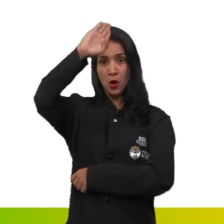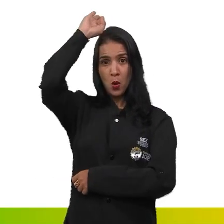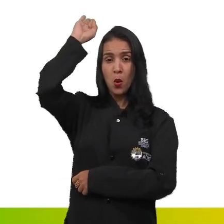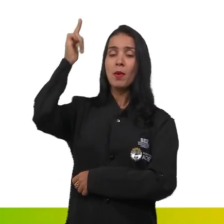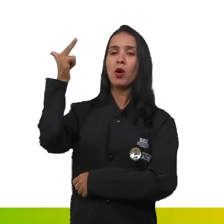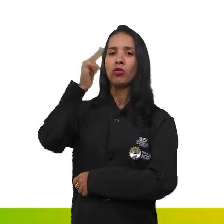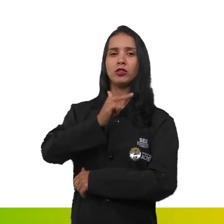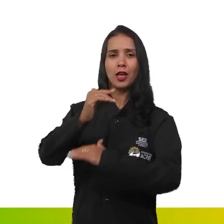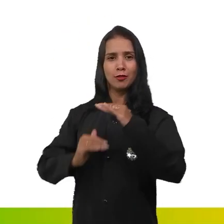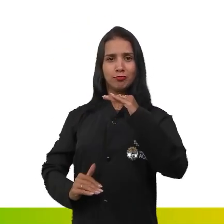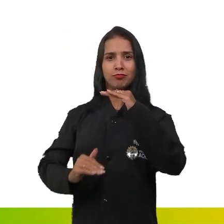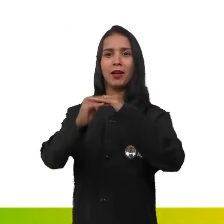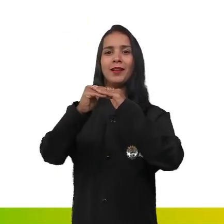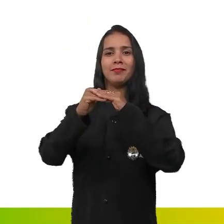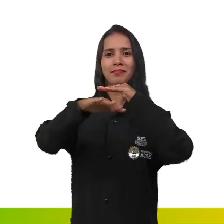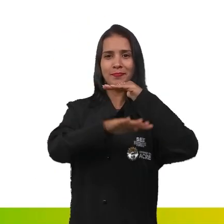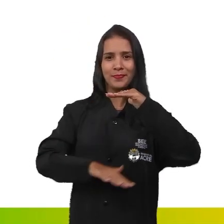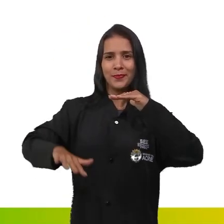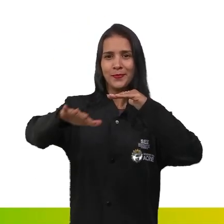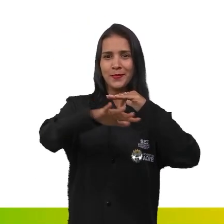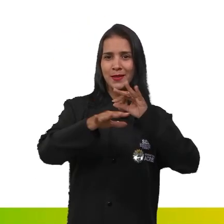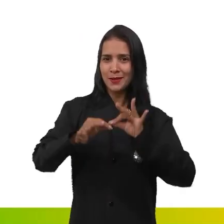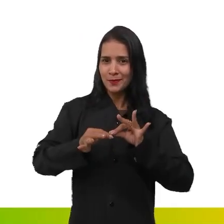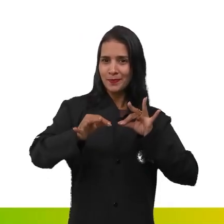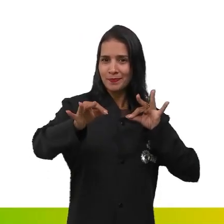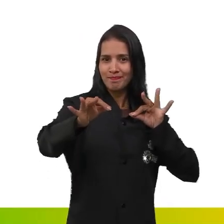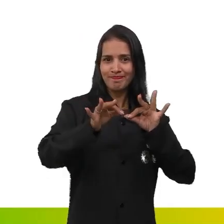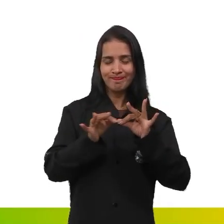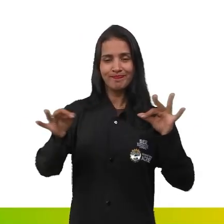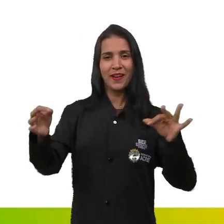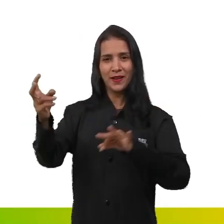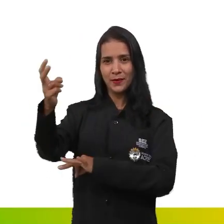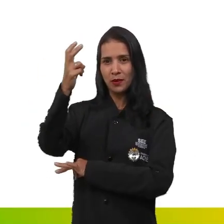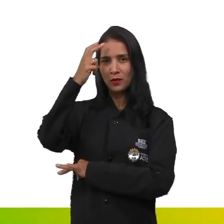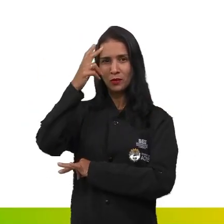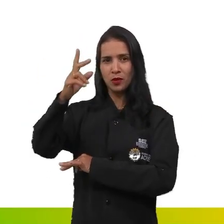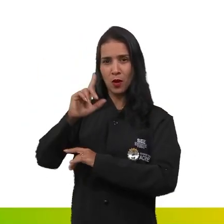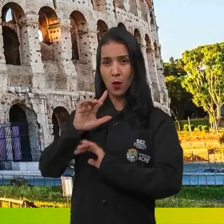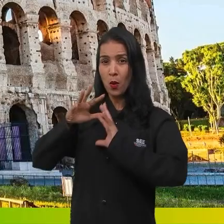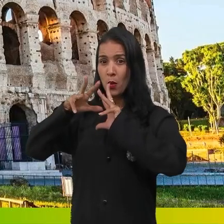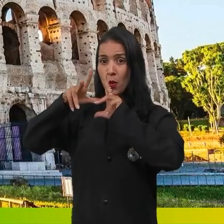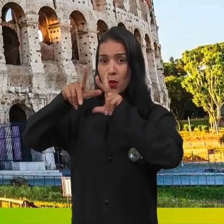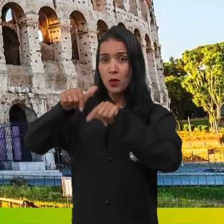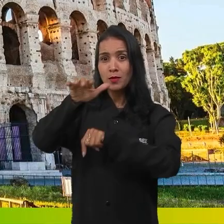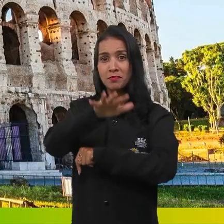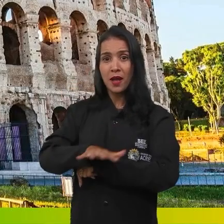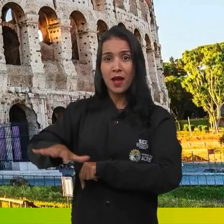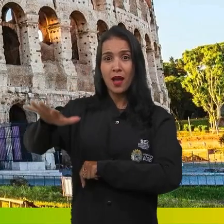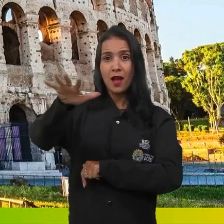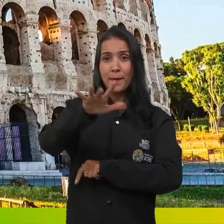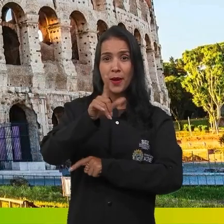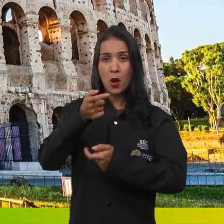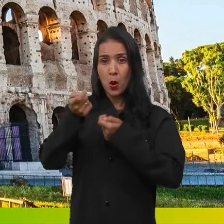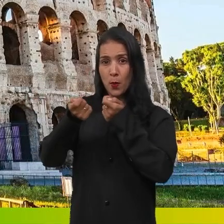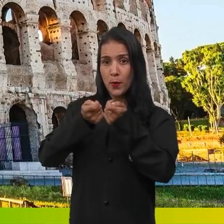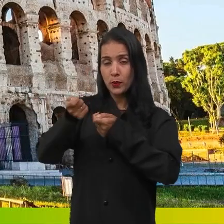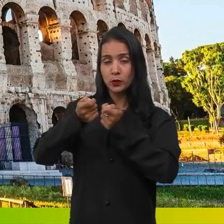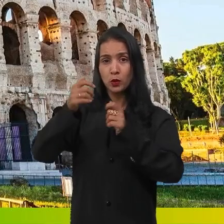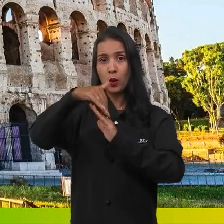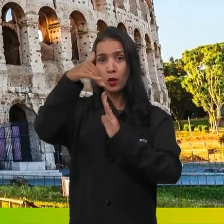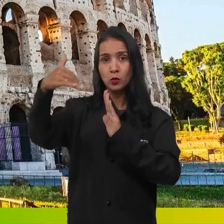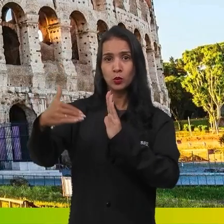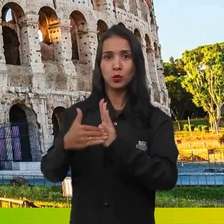ponto máximo, não é, gente? Territorial e cultural, dominando todo o Mediterrâneo. Olha aí que